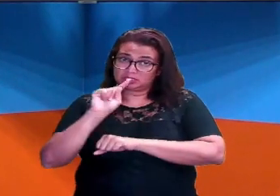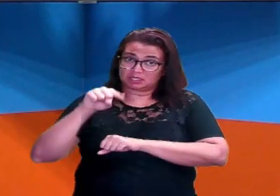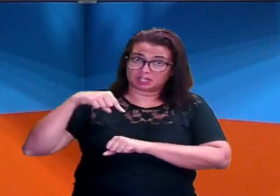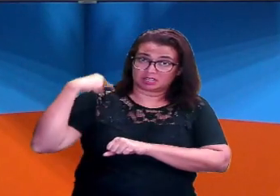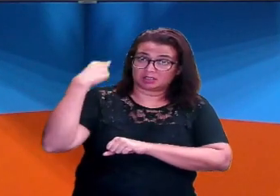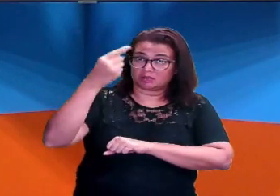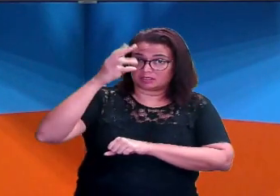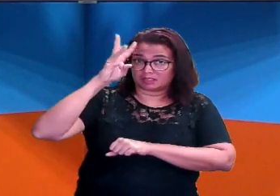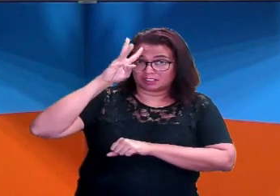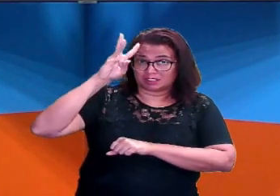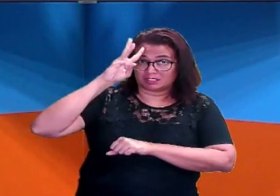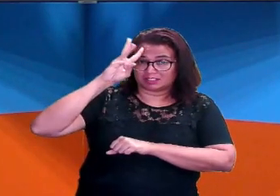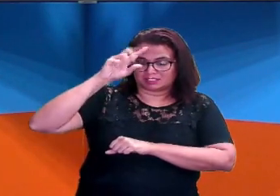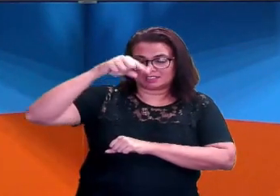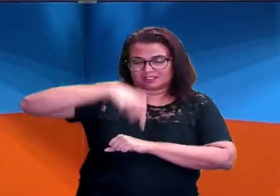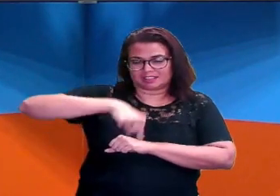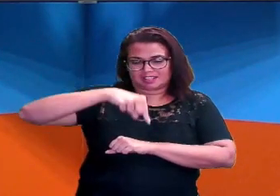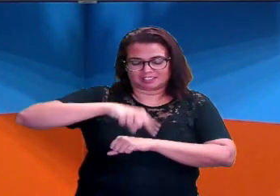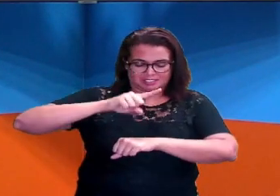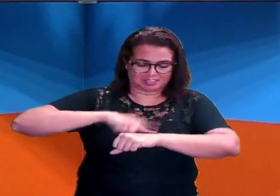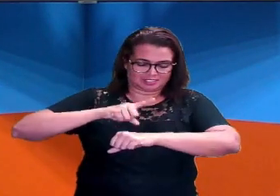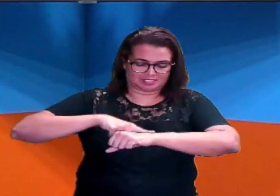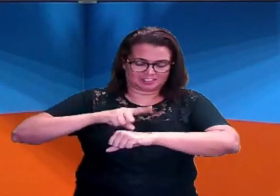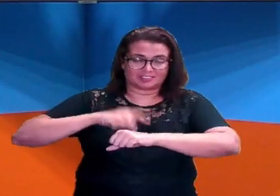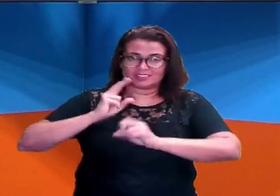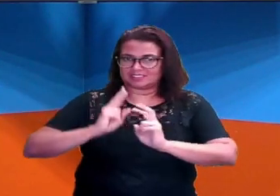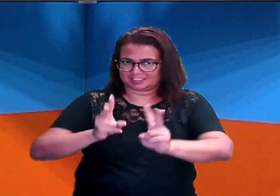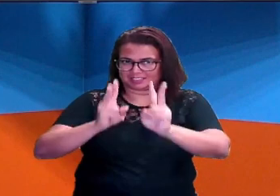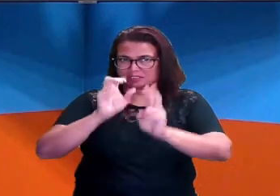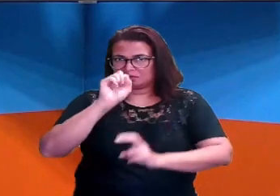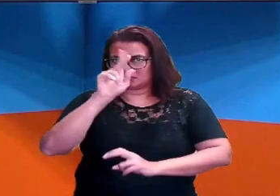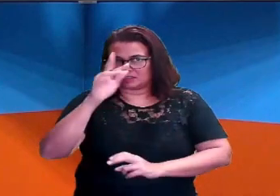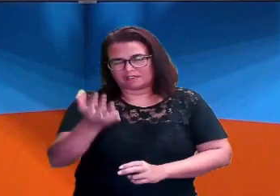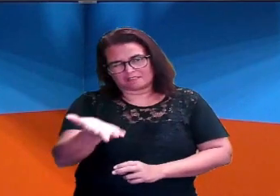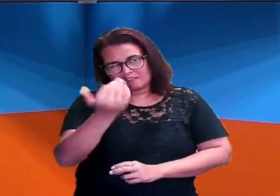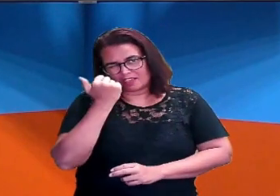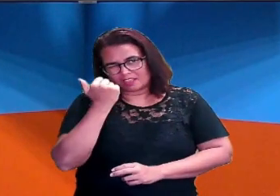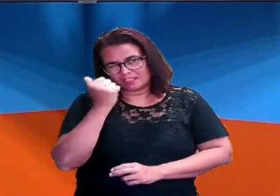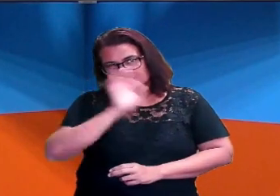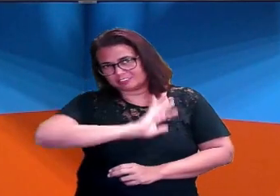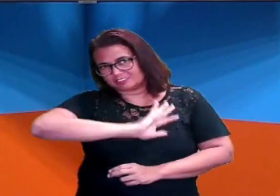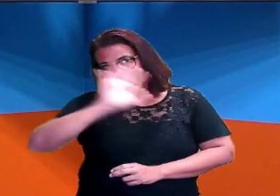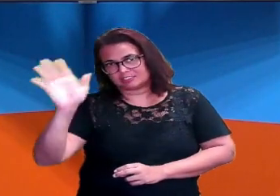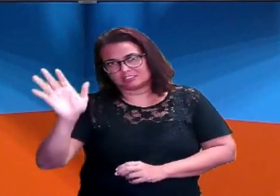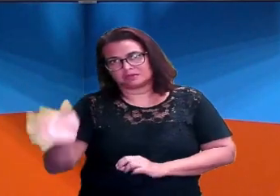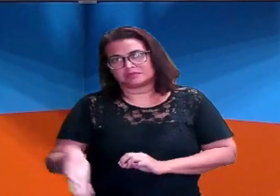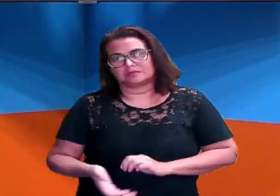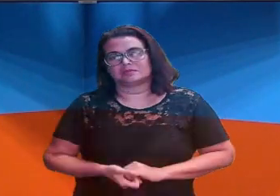Próxima terça-feira estarei aqui no mesmo horário te aguardando. Vem comigo. Até lá.